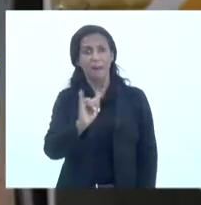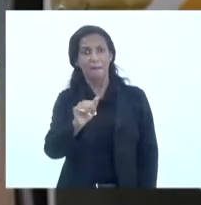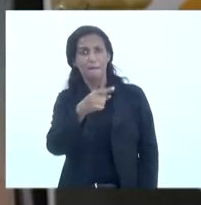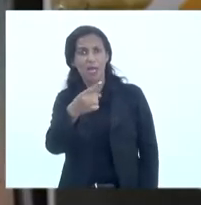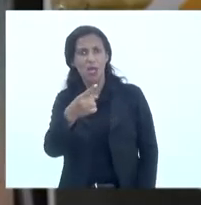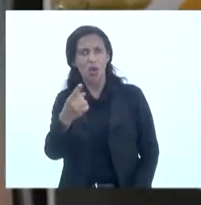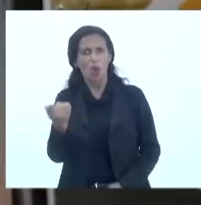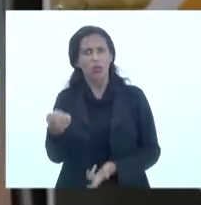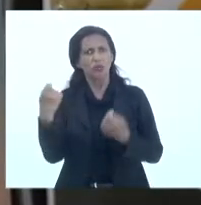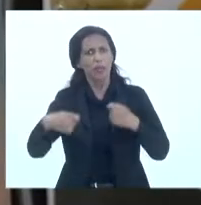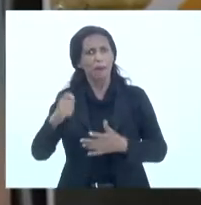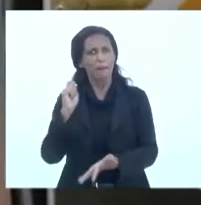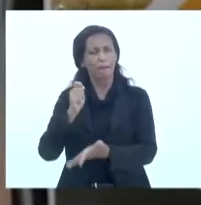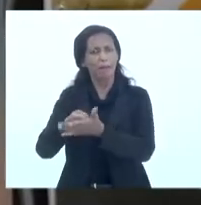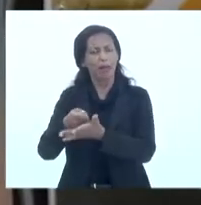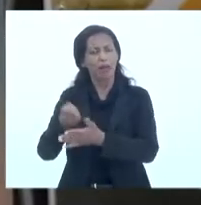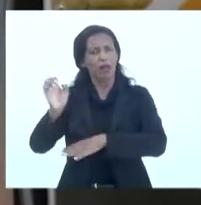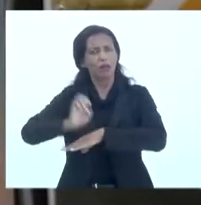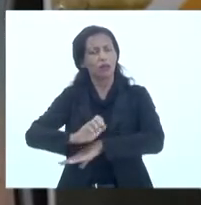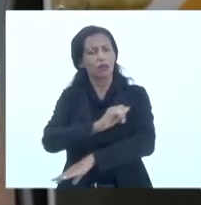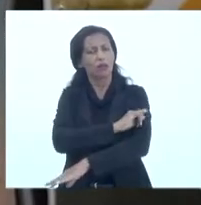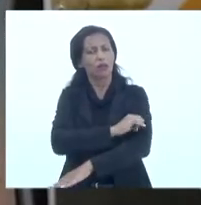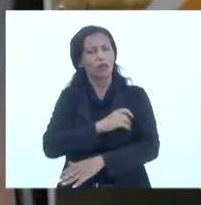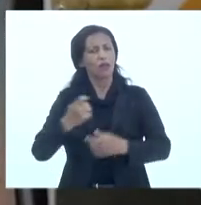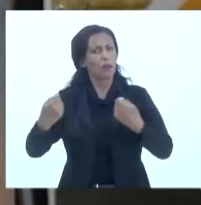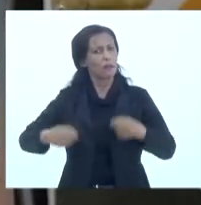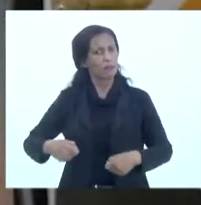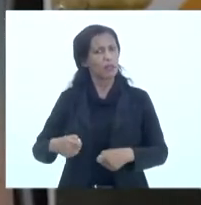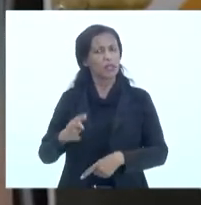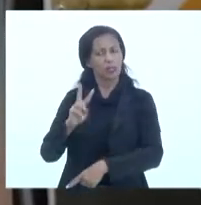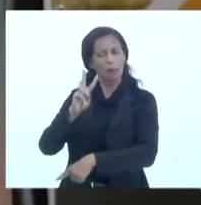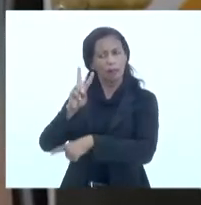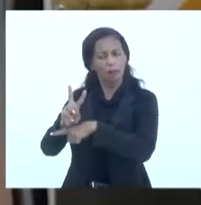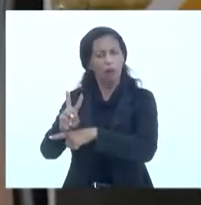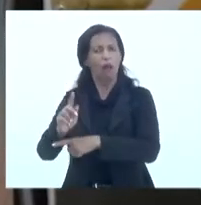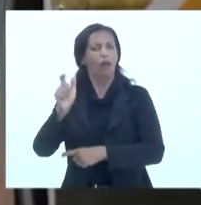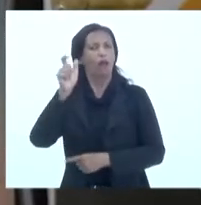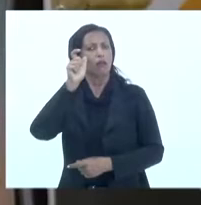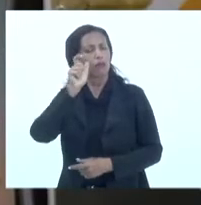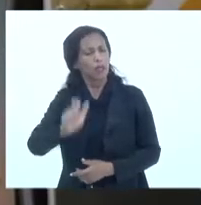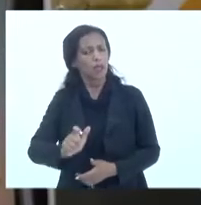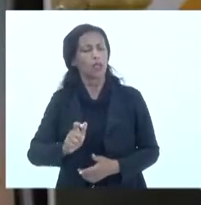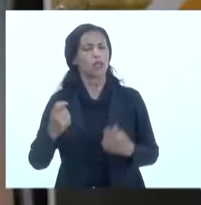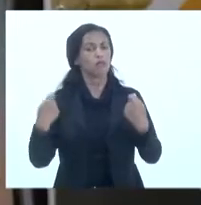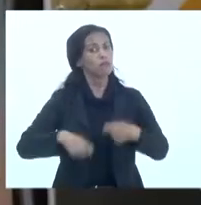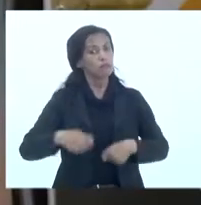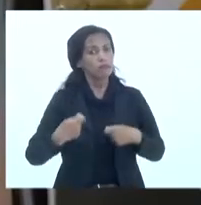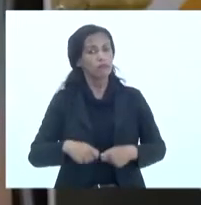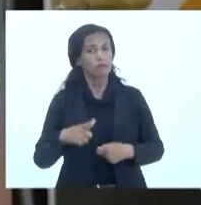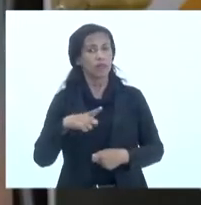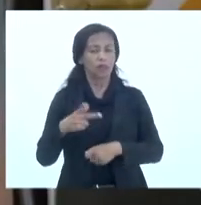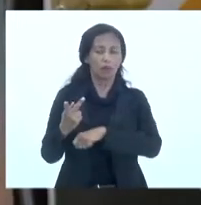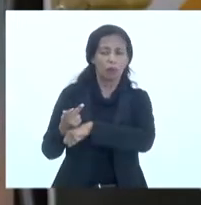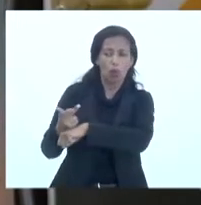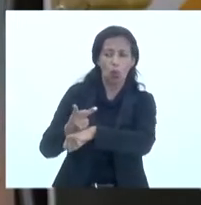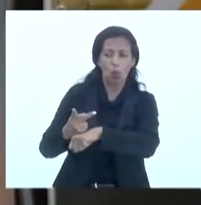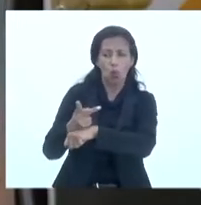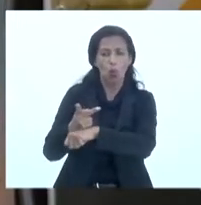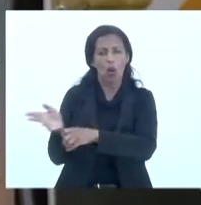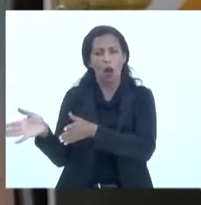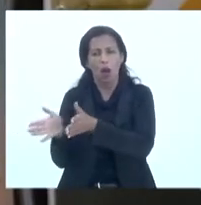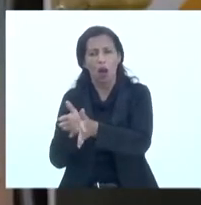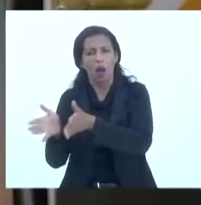Estado do Rio de Janeiro. Então, a gente precisa estar defendendo os nossos interesses, a gente precisa estar buscando